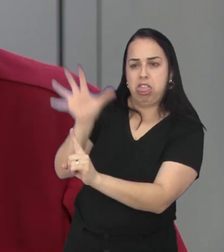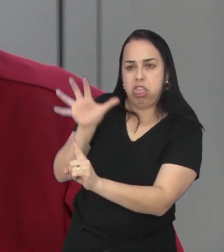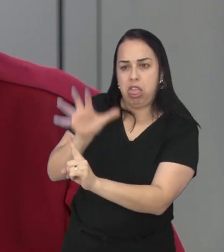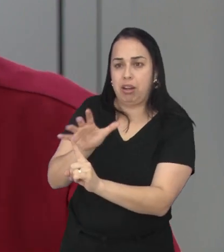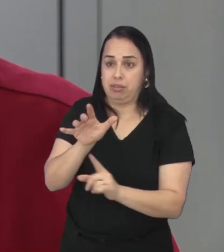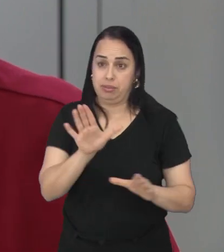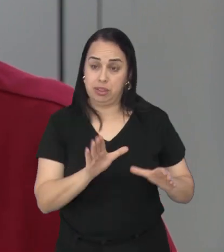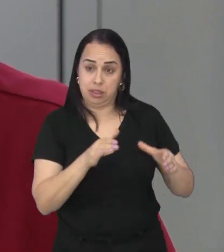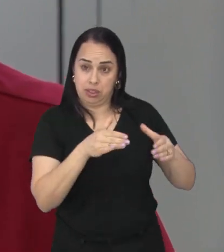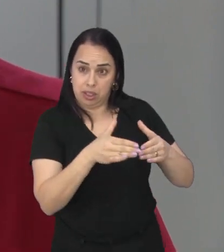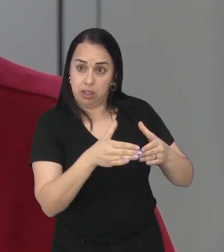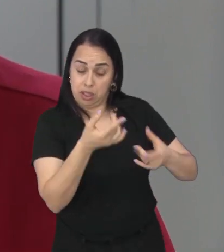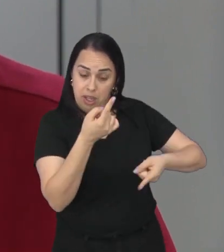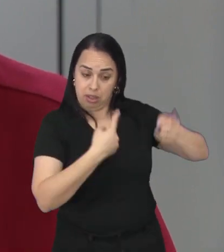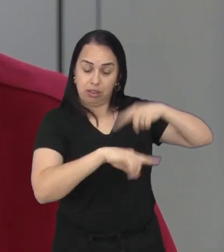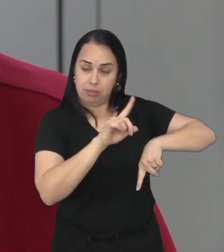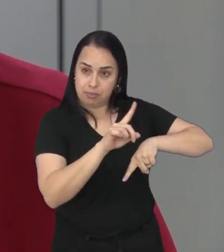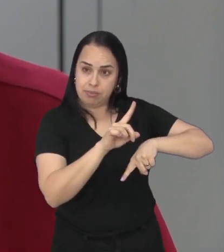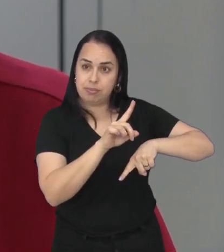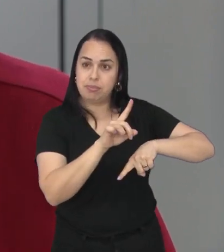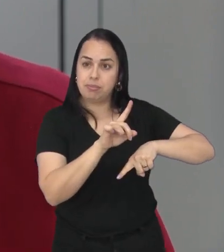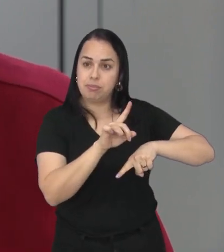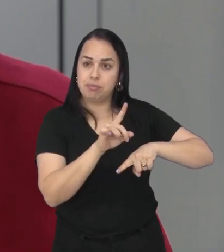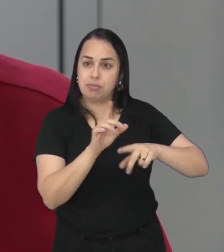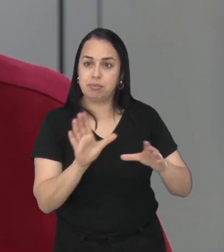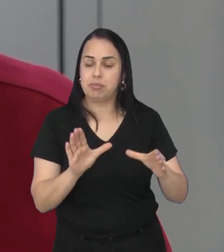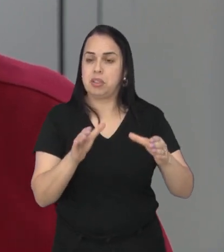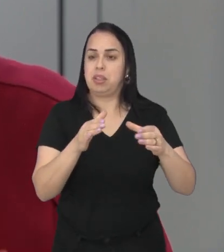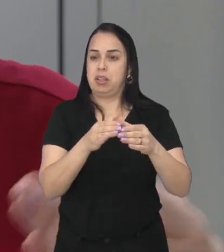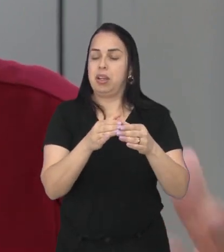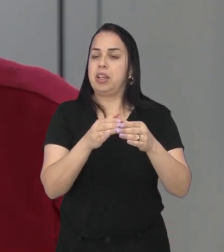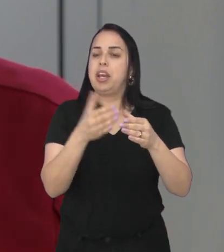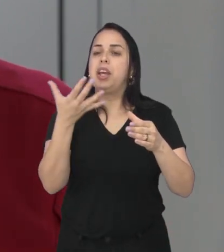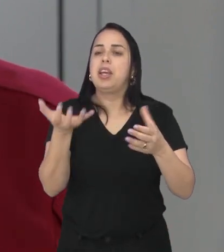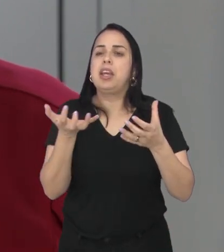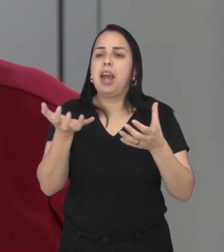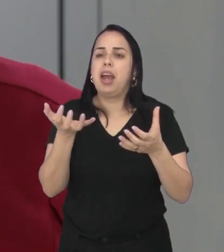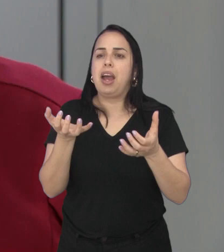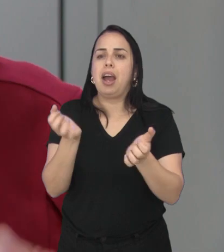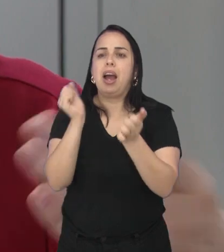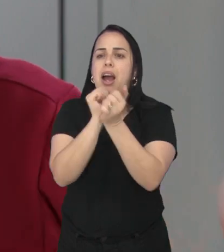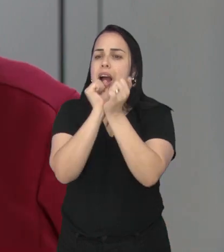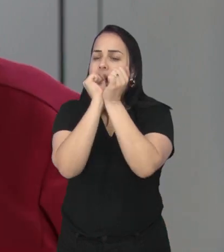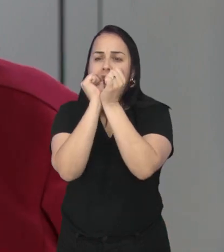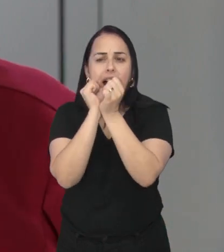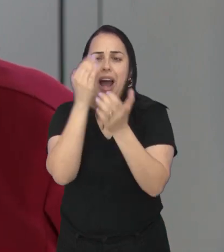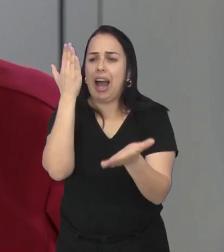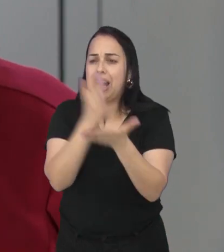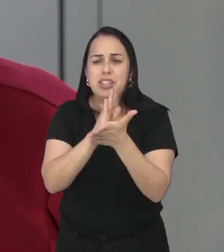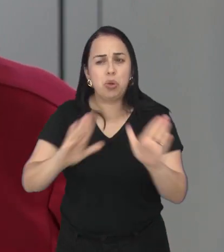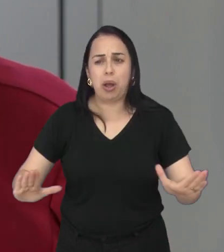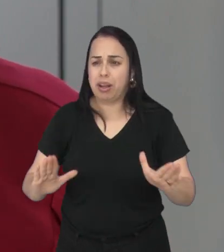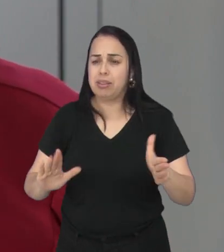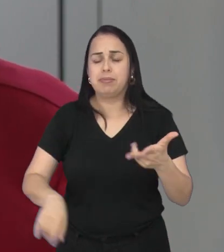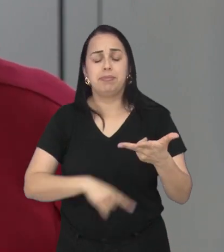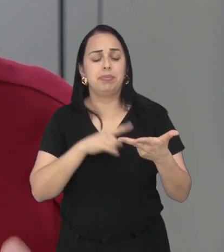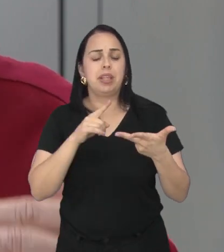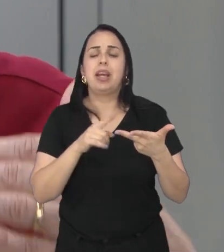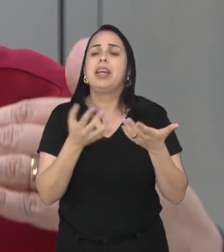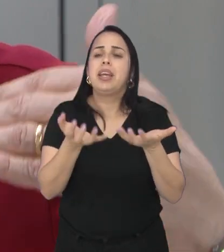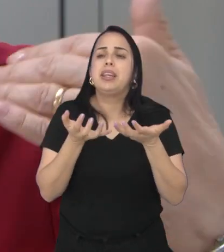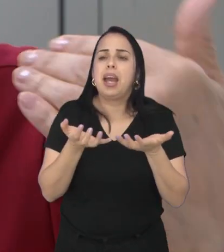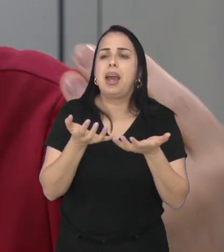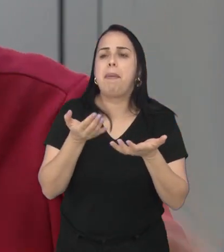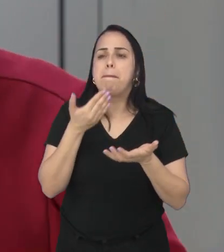o grupo, por exemplo, dos progressistas, dos abolicionistas, que querem a abolição da escravidão, que